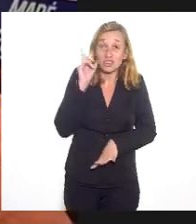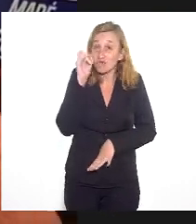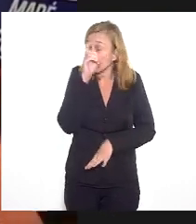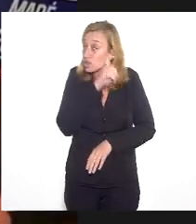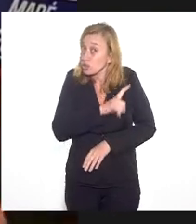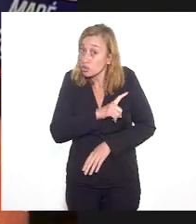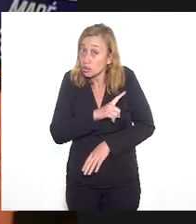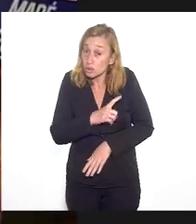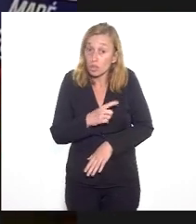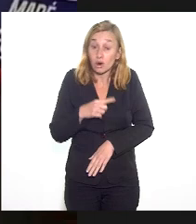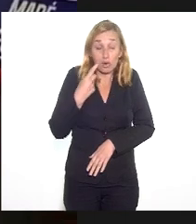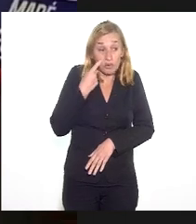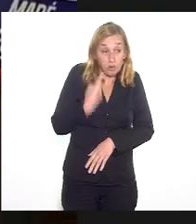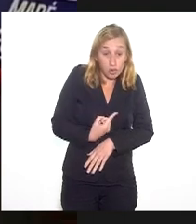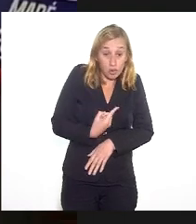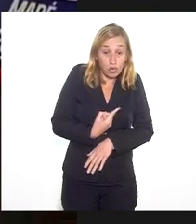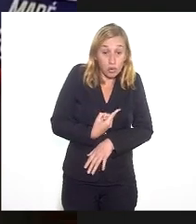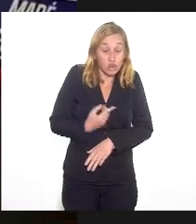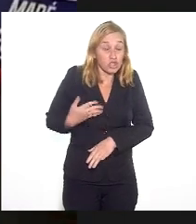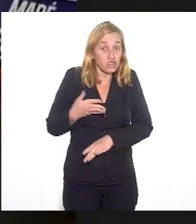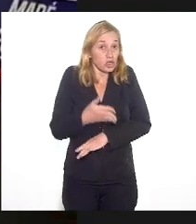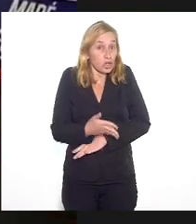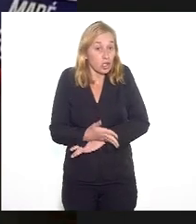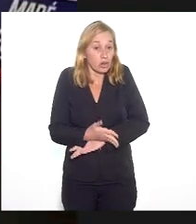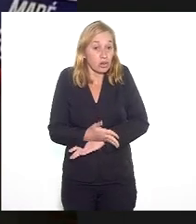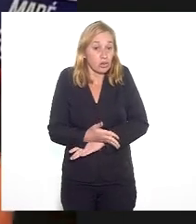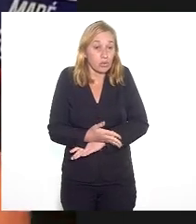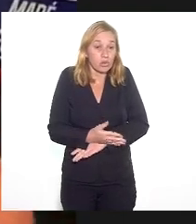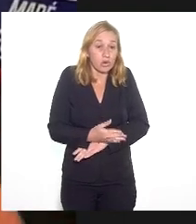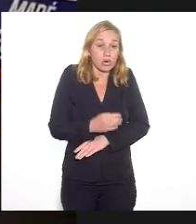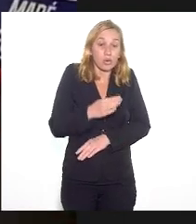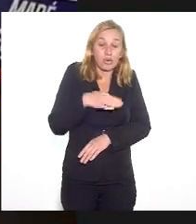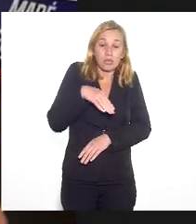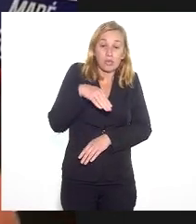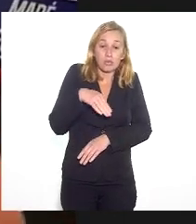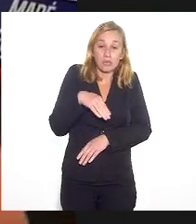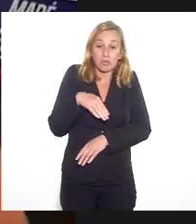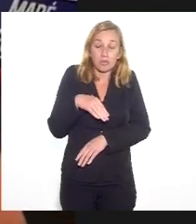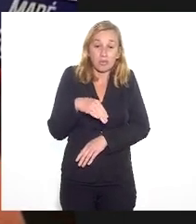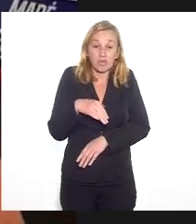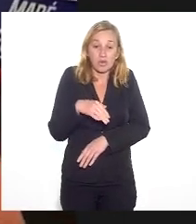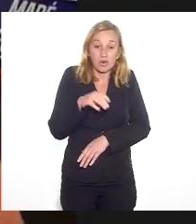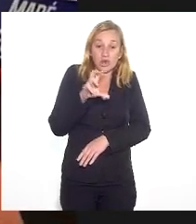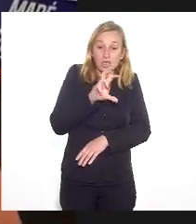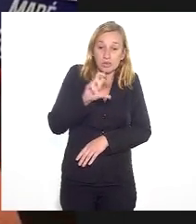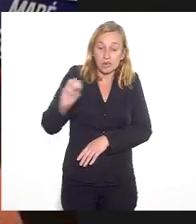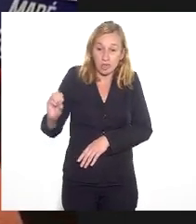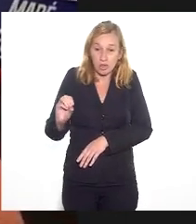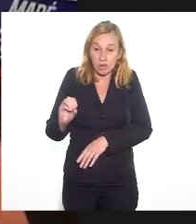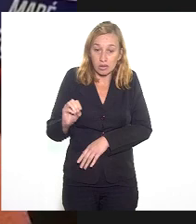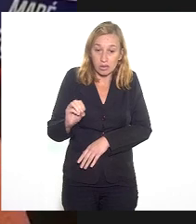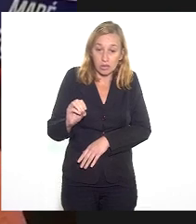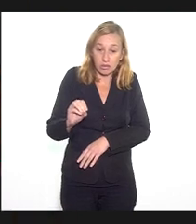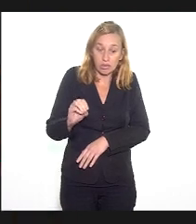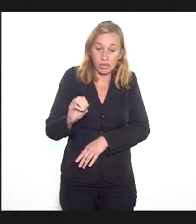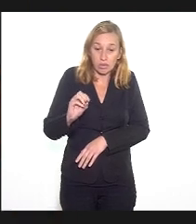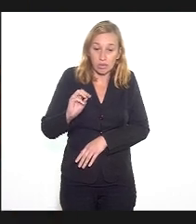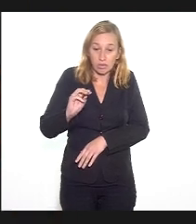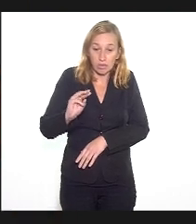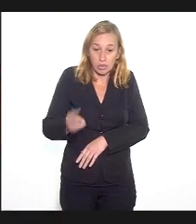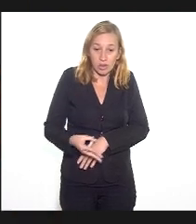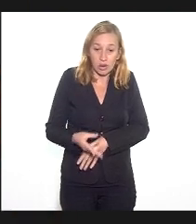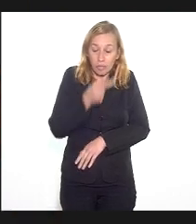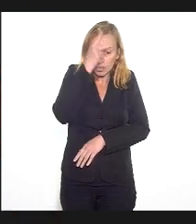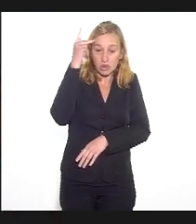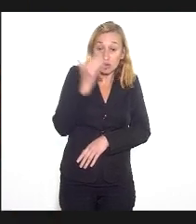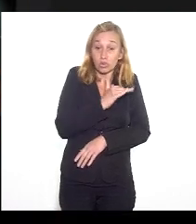difícil. A gente viu que chegamos a 500.000 de pessoas mortas no Brasil